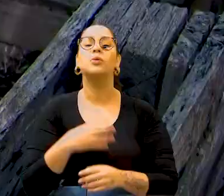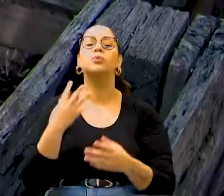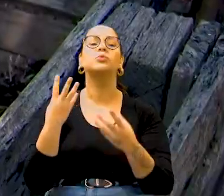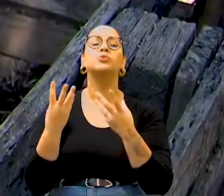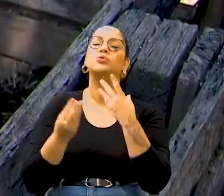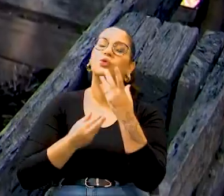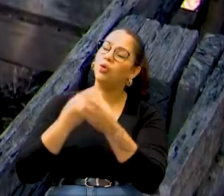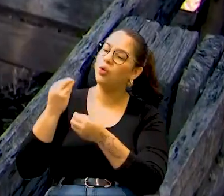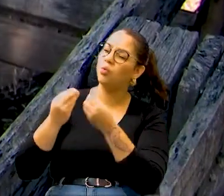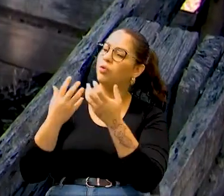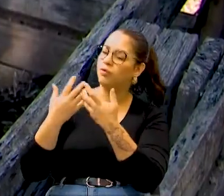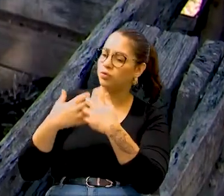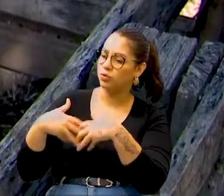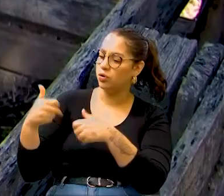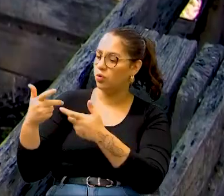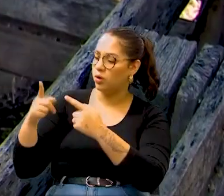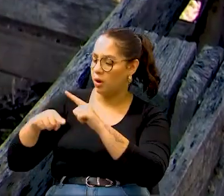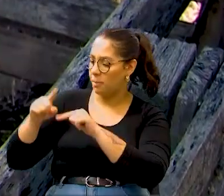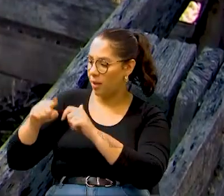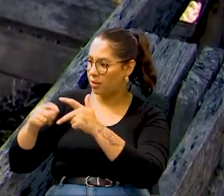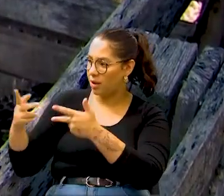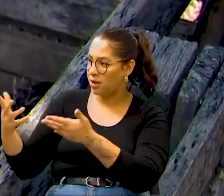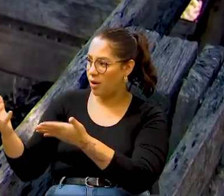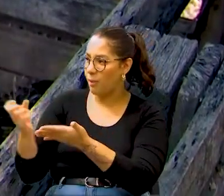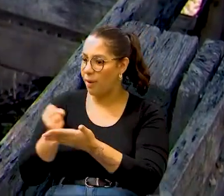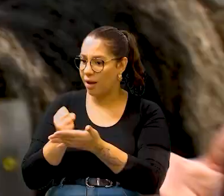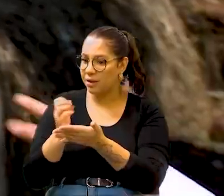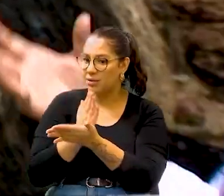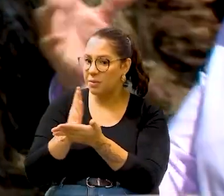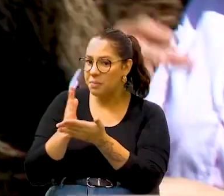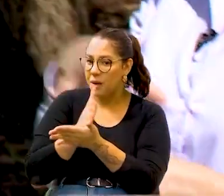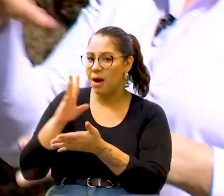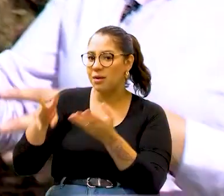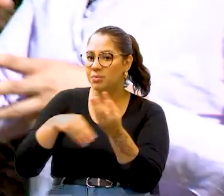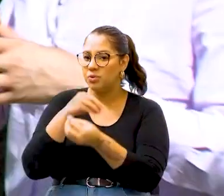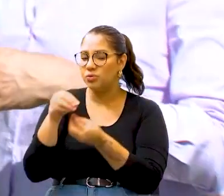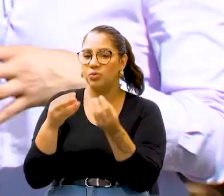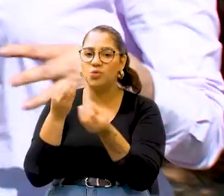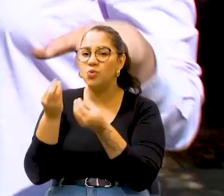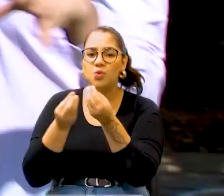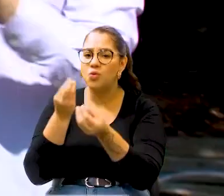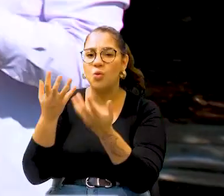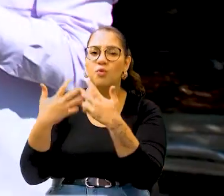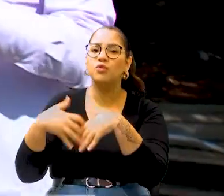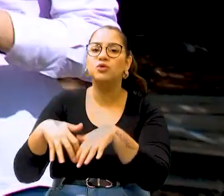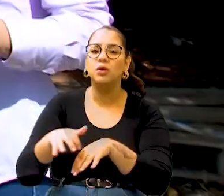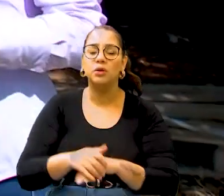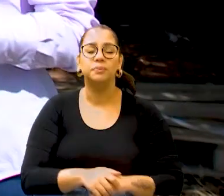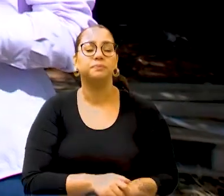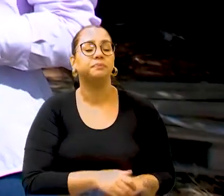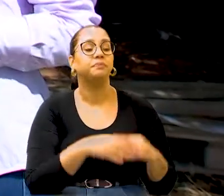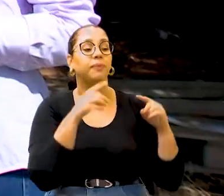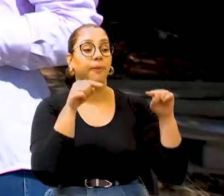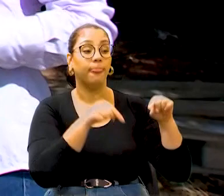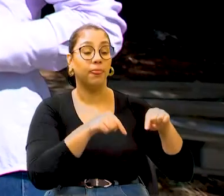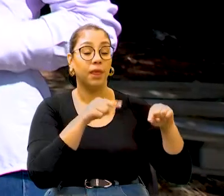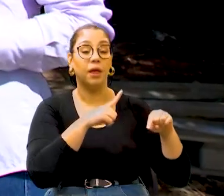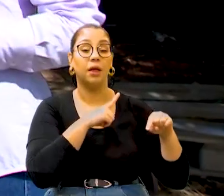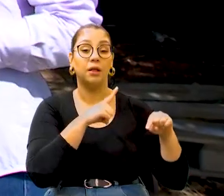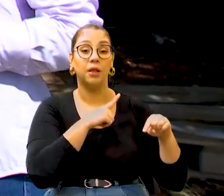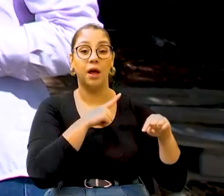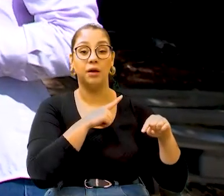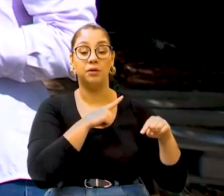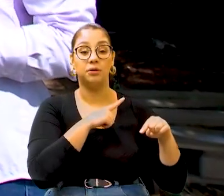são. Como que funciona a compostagem? Você pega o material, como que vocês separam, misturam tudo? Como que